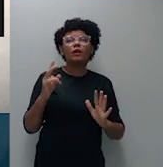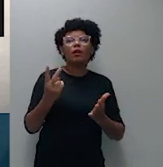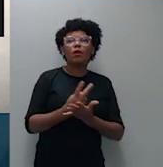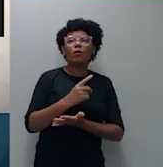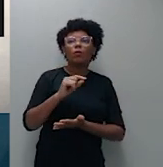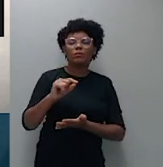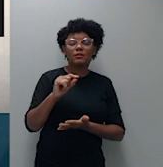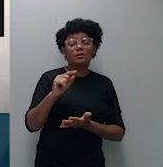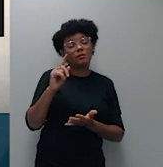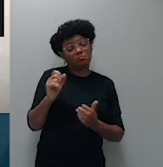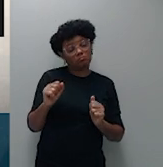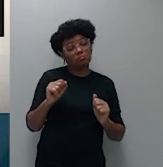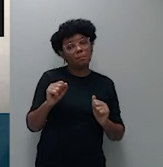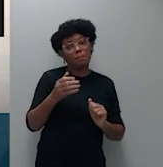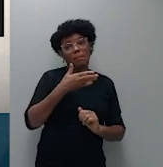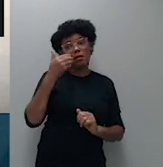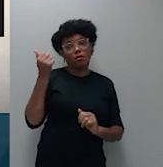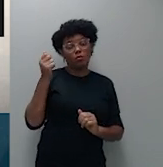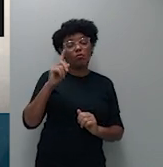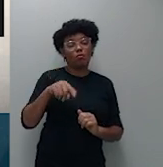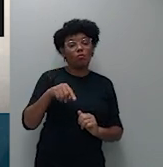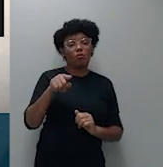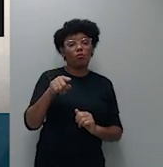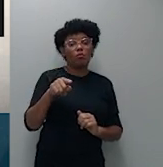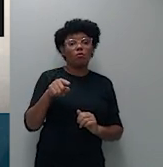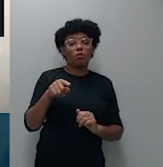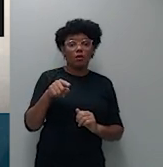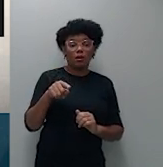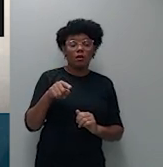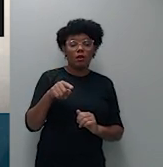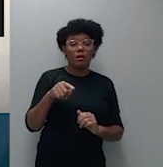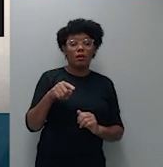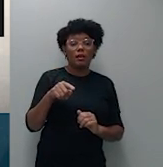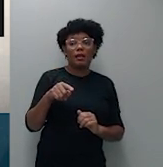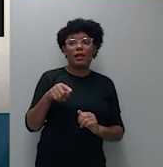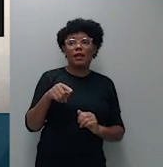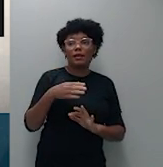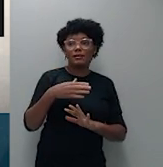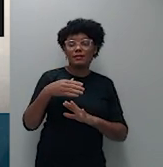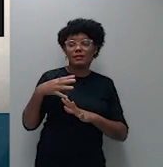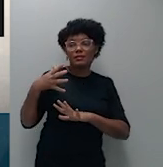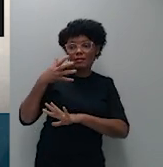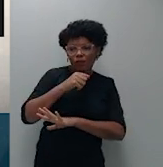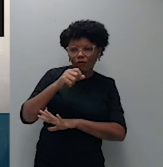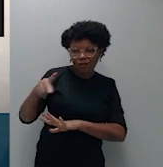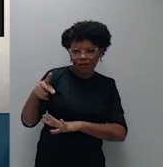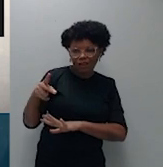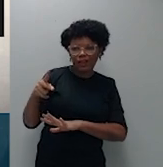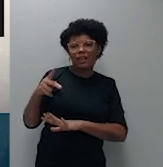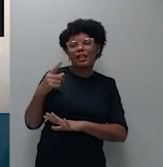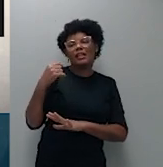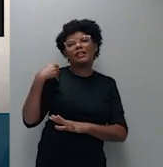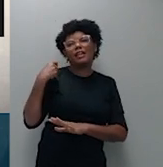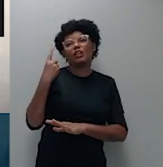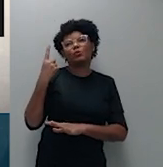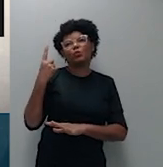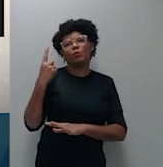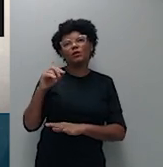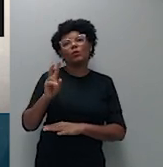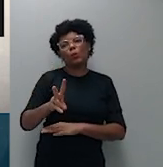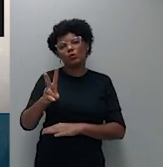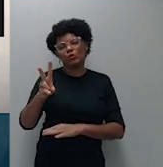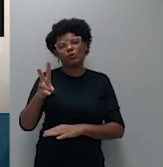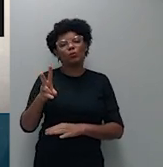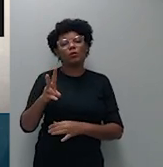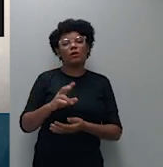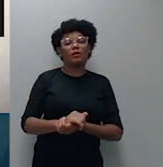presente decisão estabelece que a melhor medida de salvaguarda da integridade da criança bebê com pouco mais de um ano de idade é